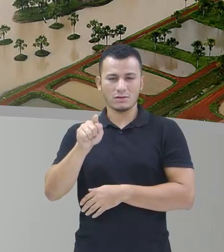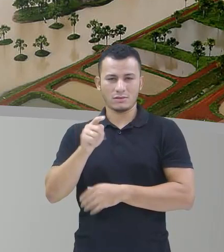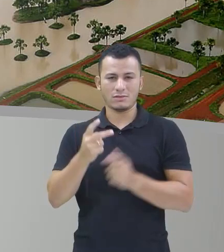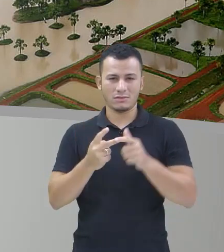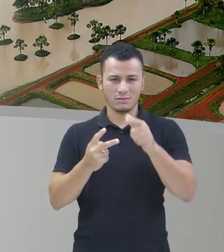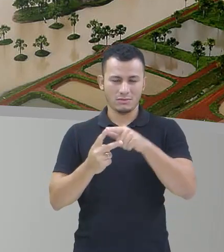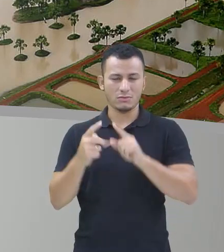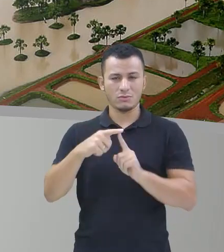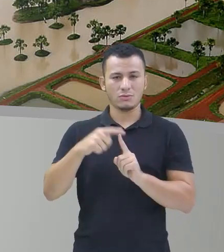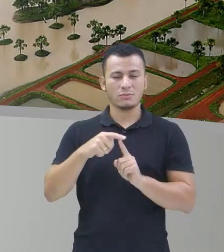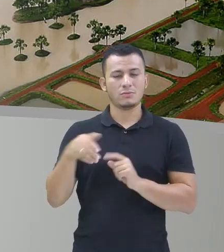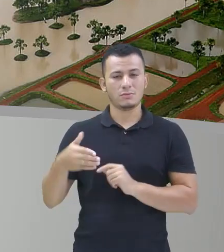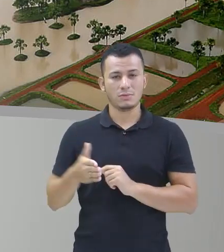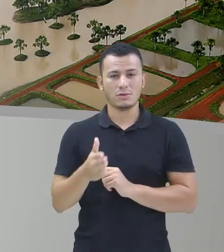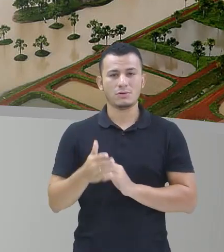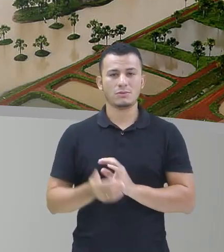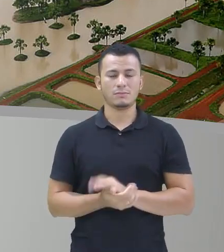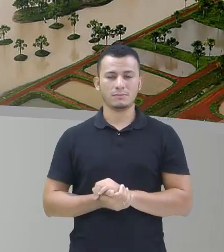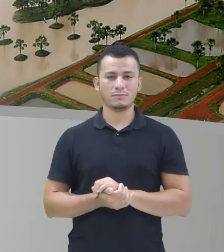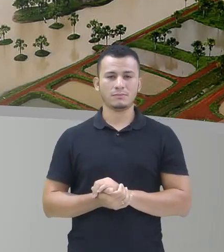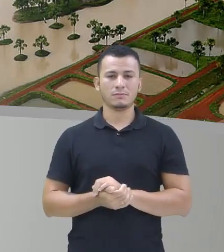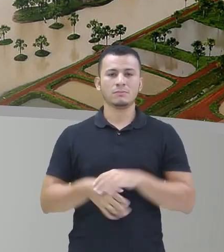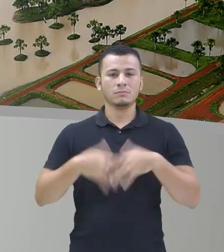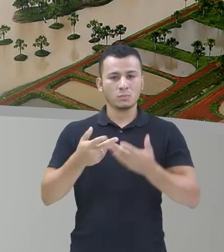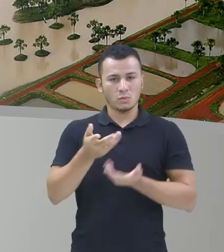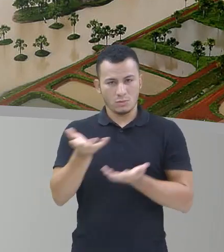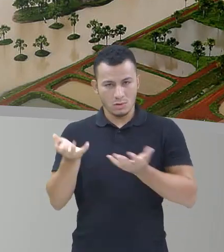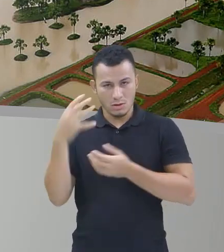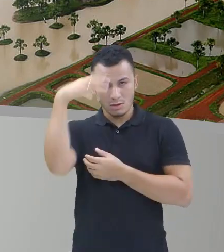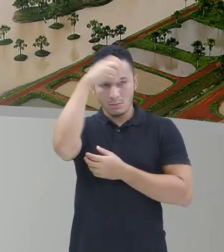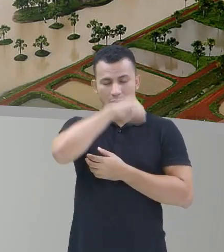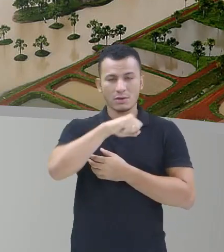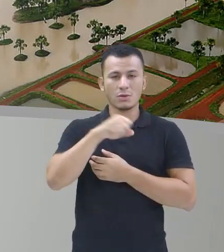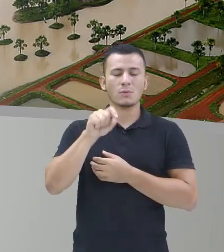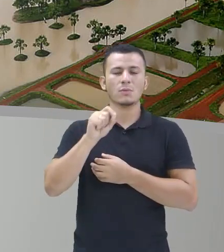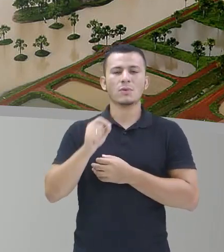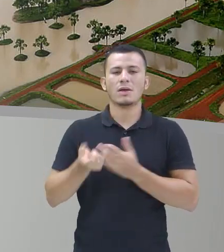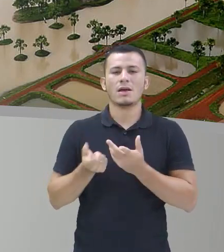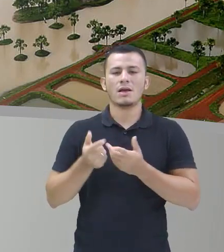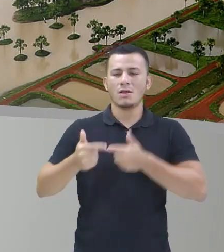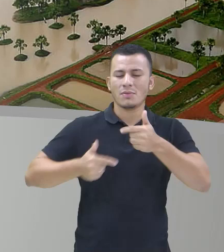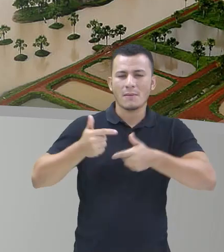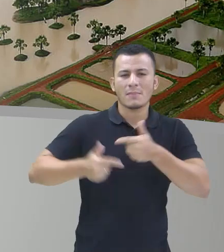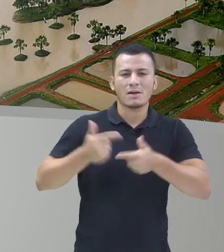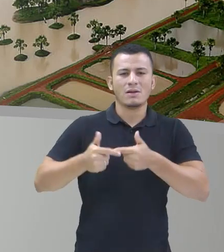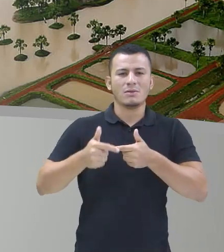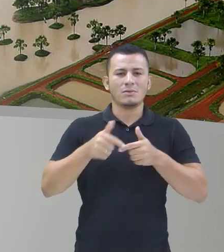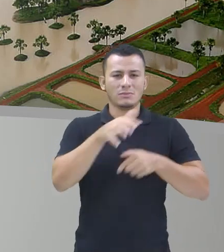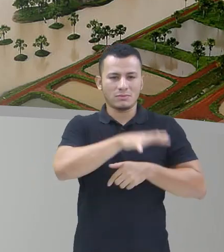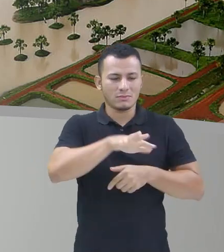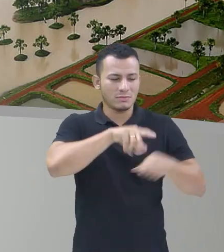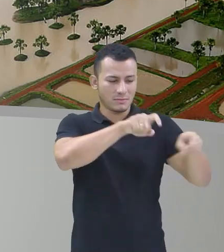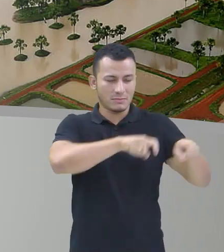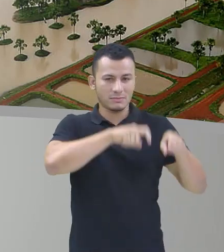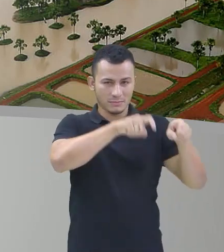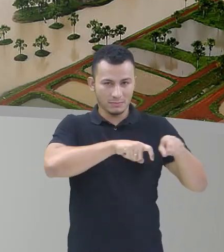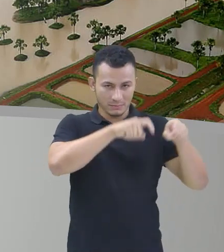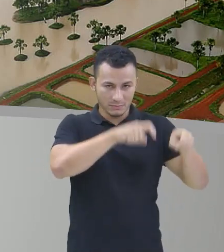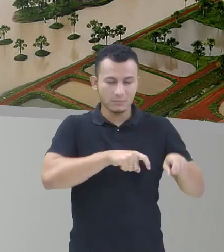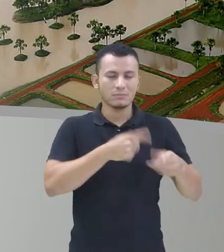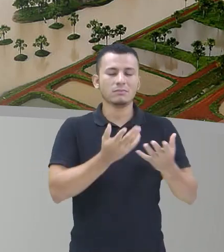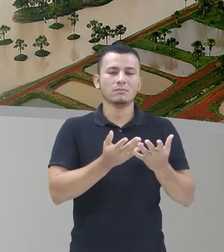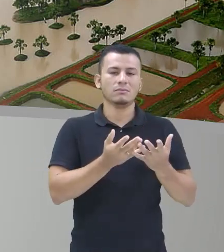Agora que nós já conhecemos o que é produzido na zona rural de Manaus, né? Nós já vimos aqui a parte